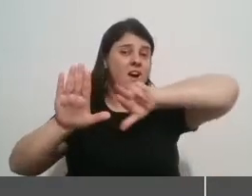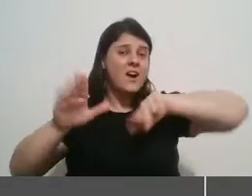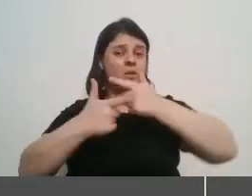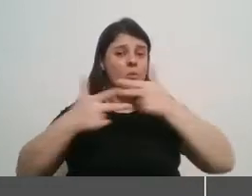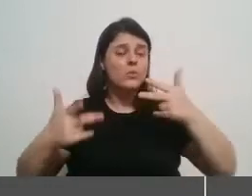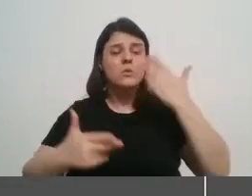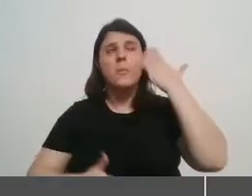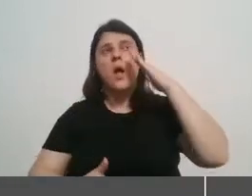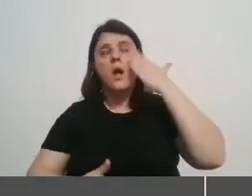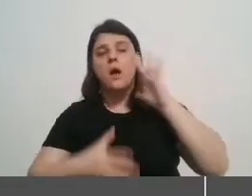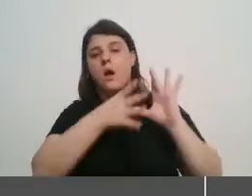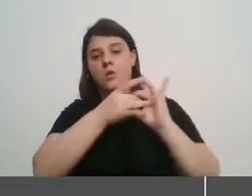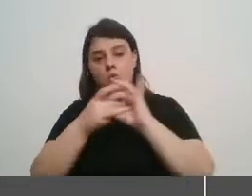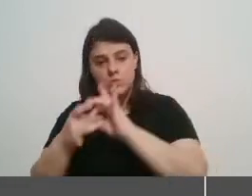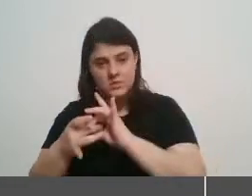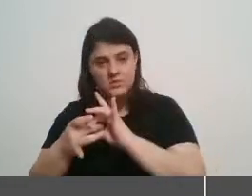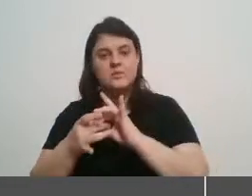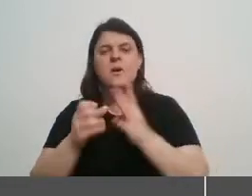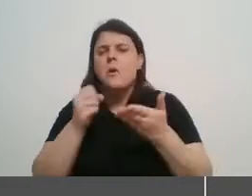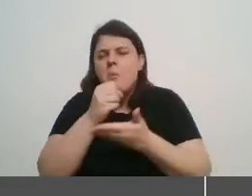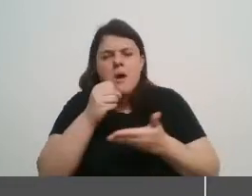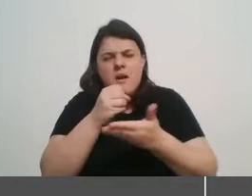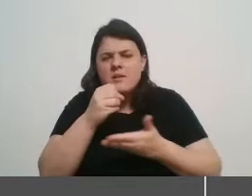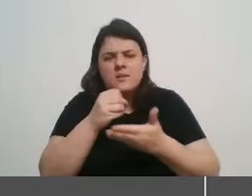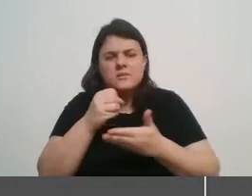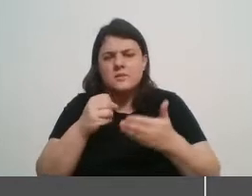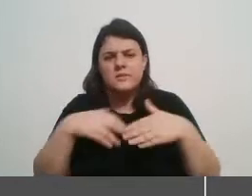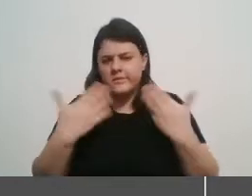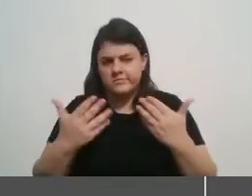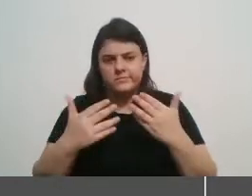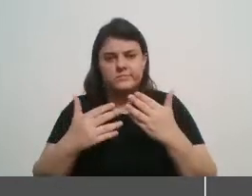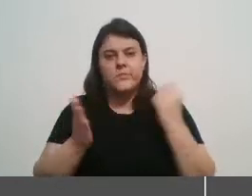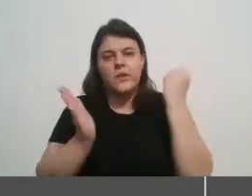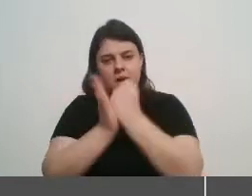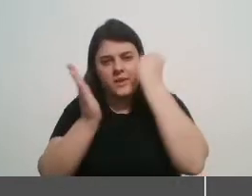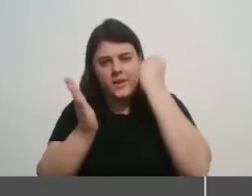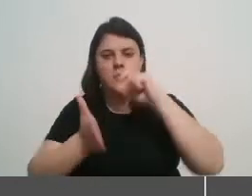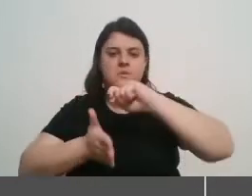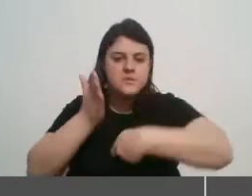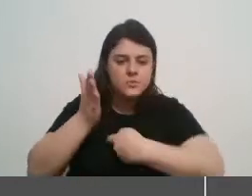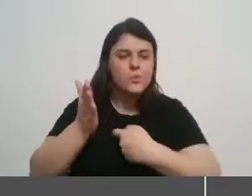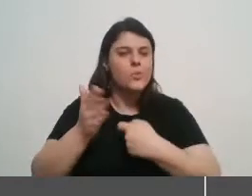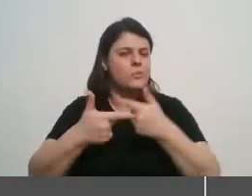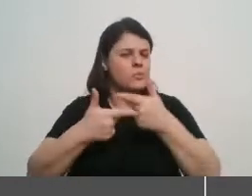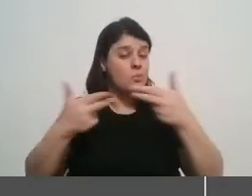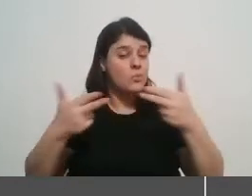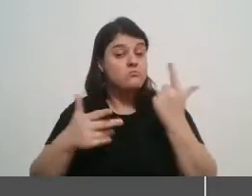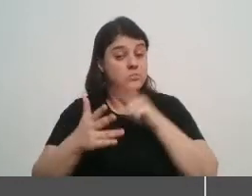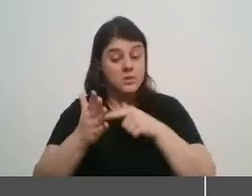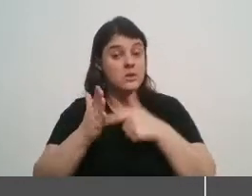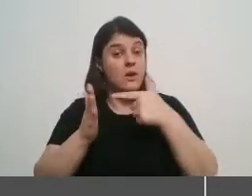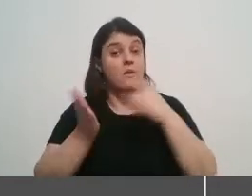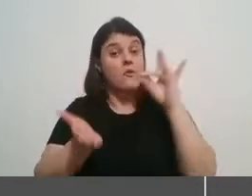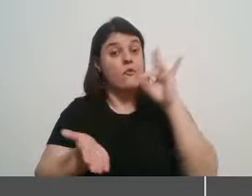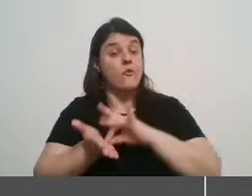contextualizadores, daqueles mais básicos da diplomática, né? O carimbo, a assinatura, ou seja, coisas que dão autenticidade para o